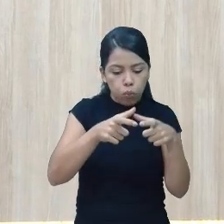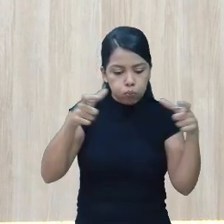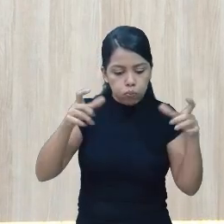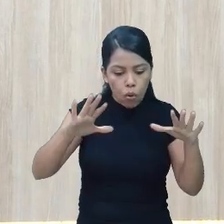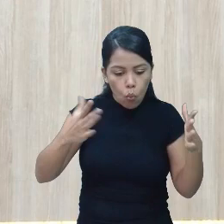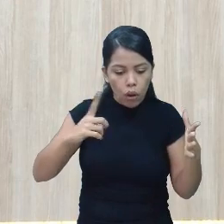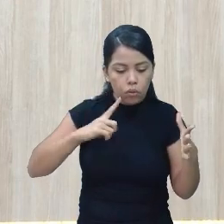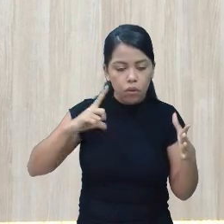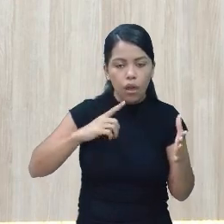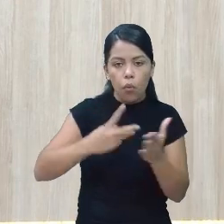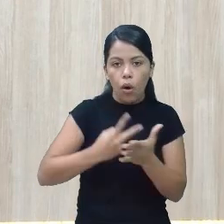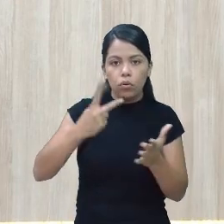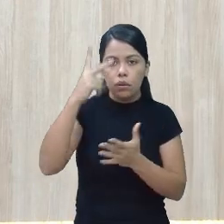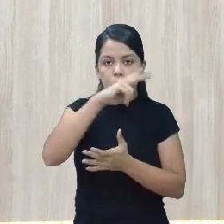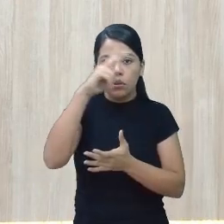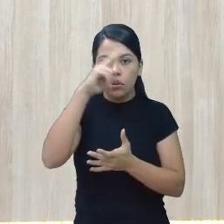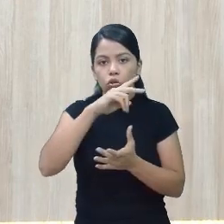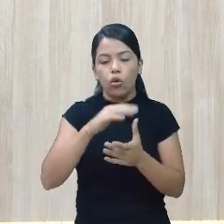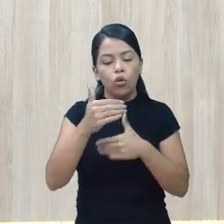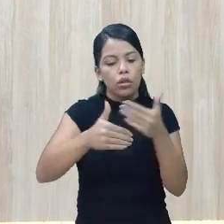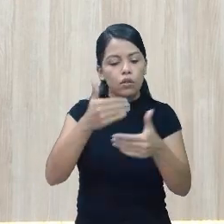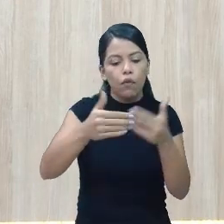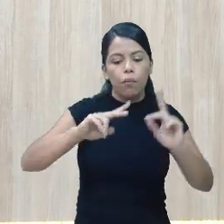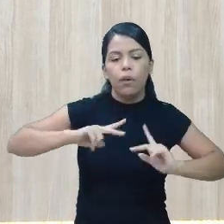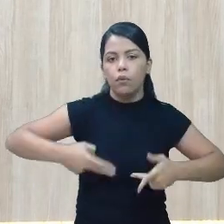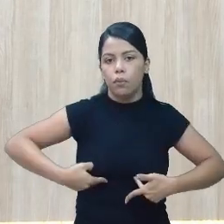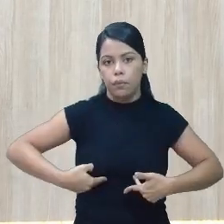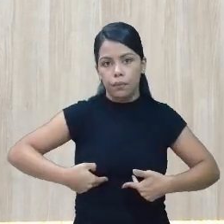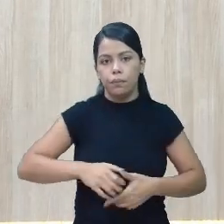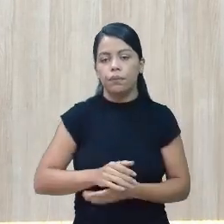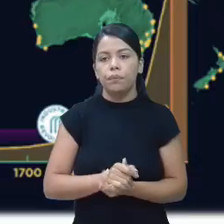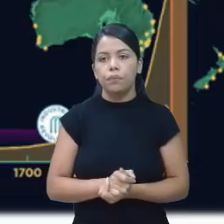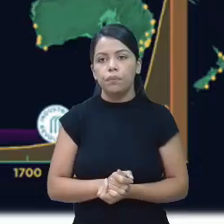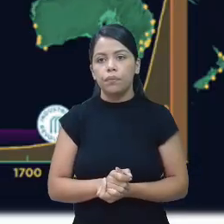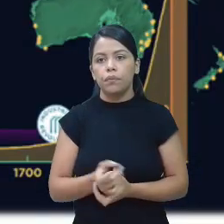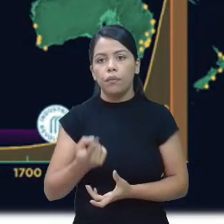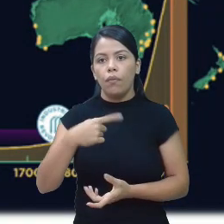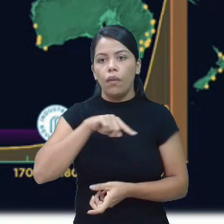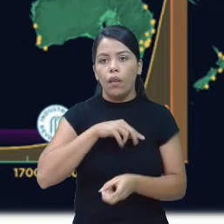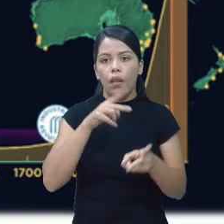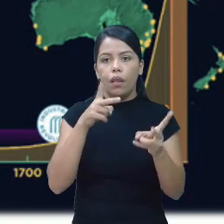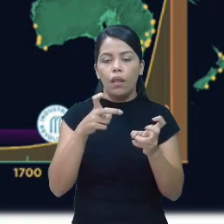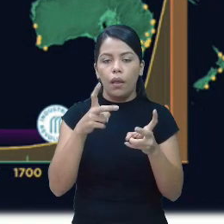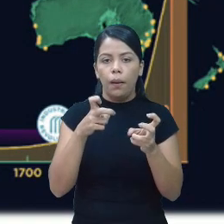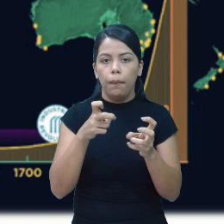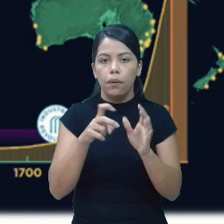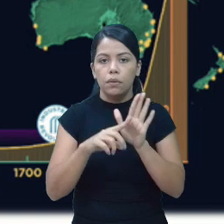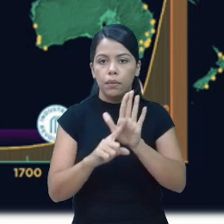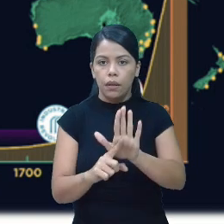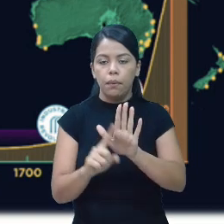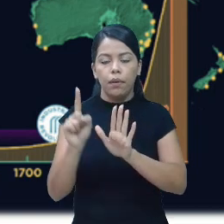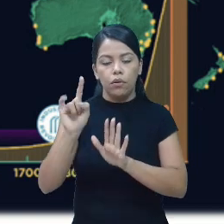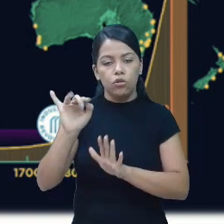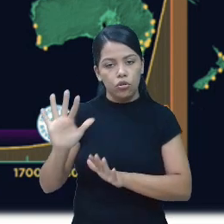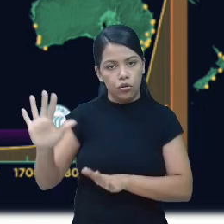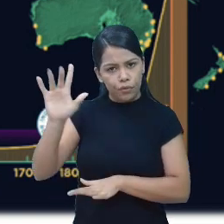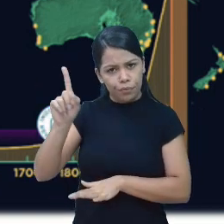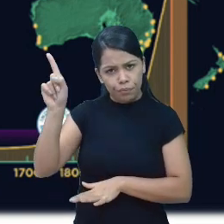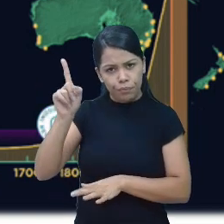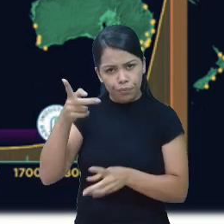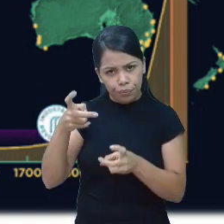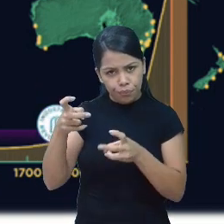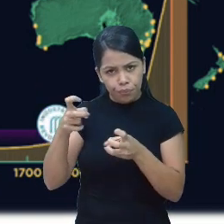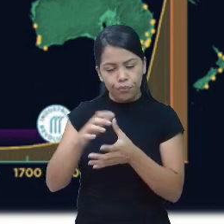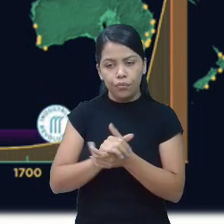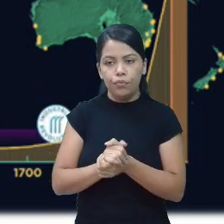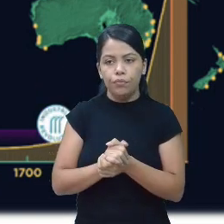vai tentar observar. Vamos ver aqui na tela seguinte, que a gente vai observar a seguinte evolução.